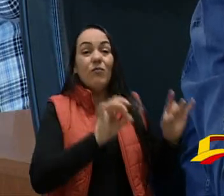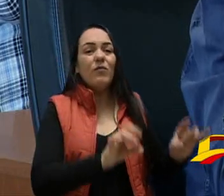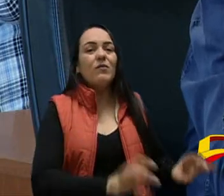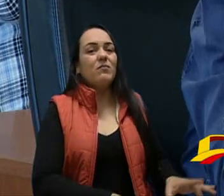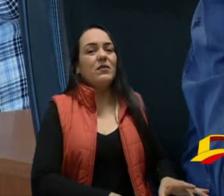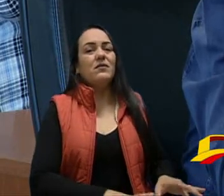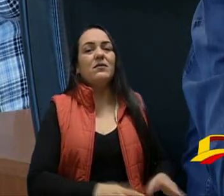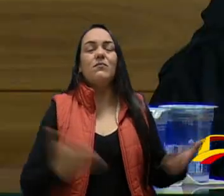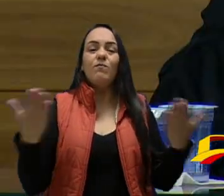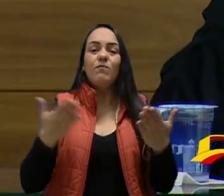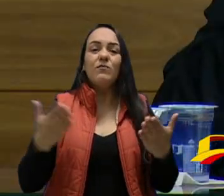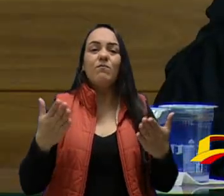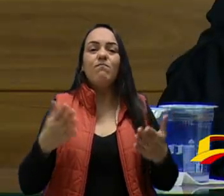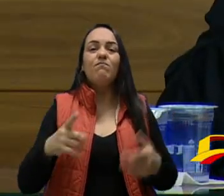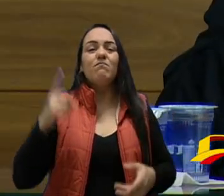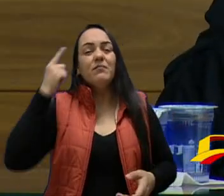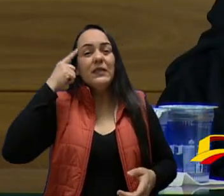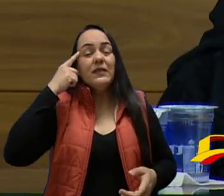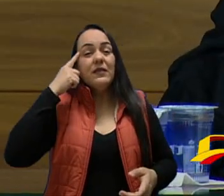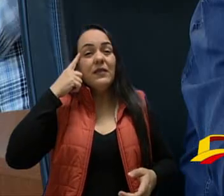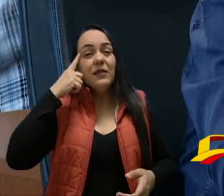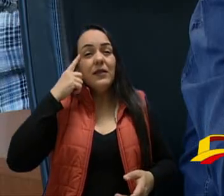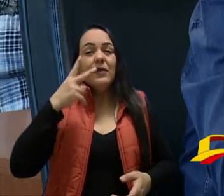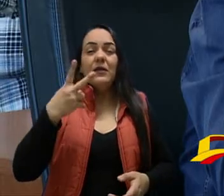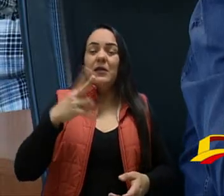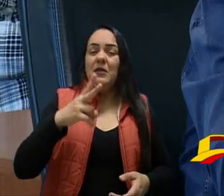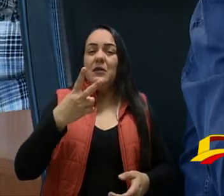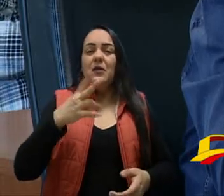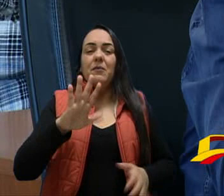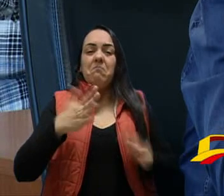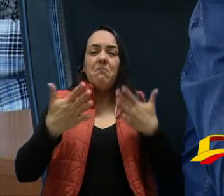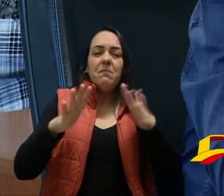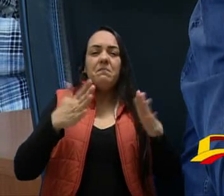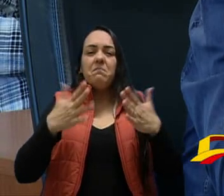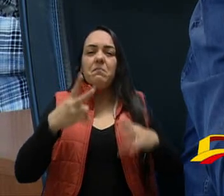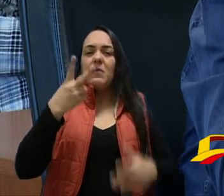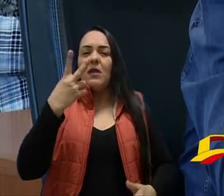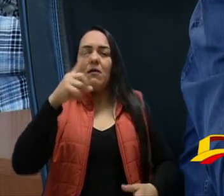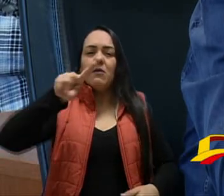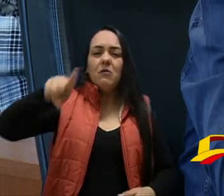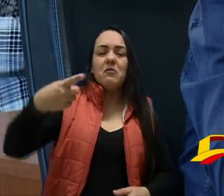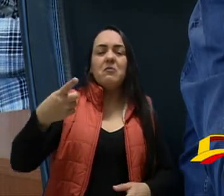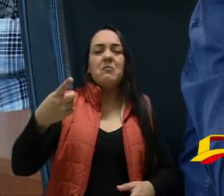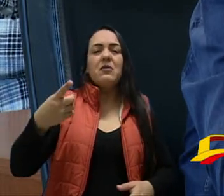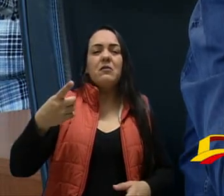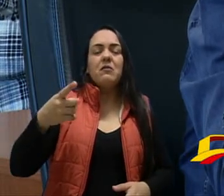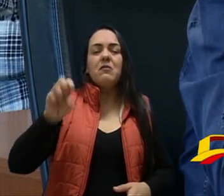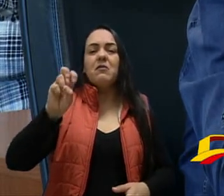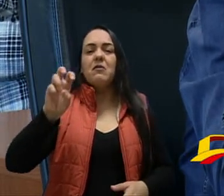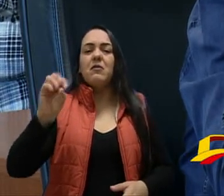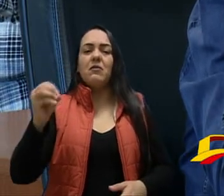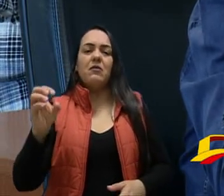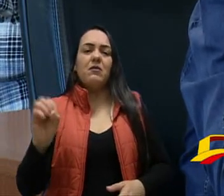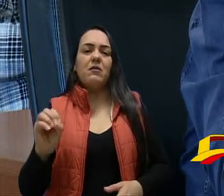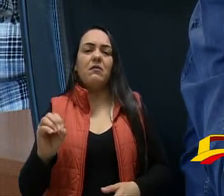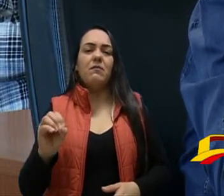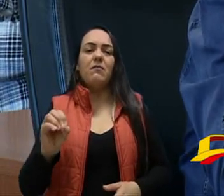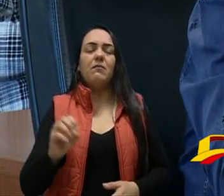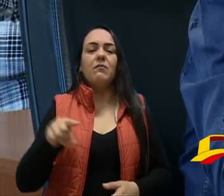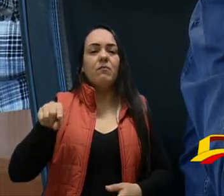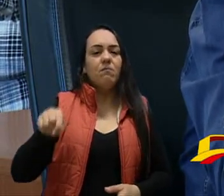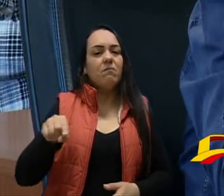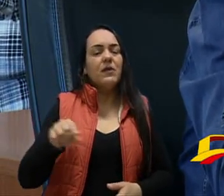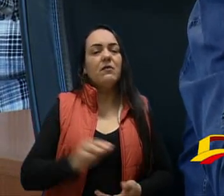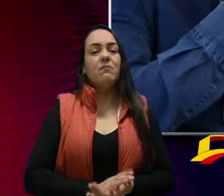do custeio do hospital de campanha sorteio de cabeça dois milhões e meio aproximadamente dois milhões e